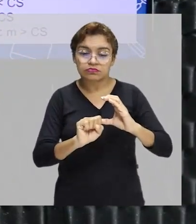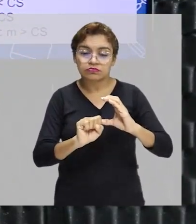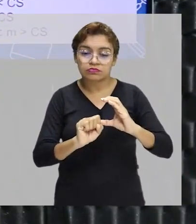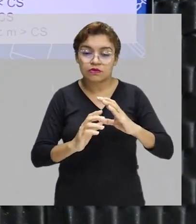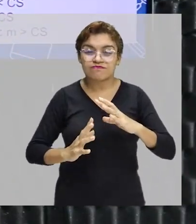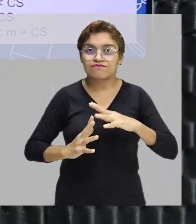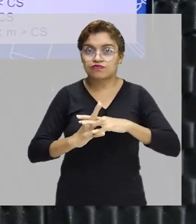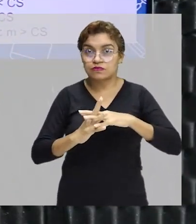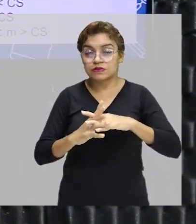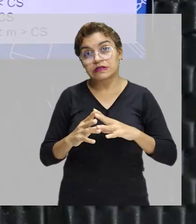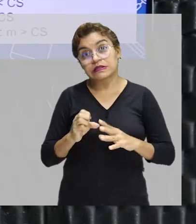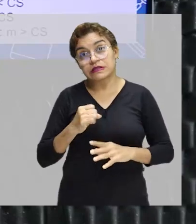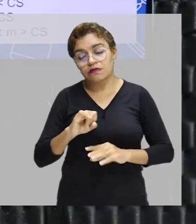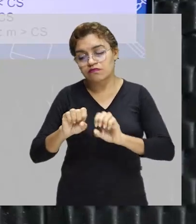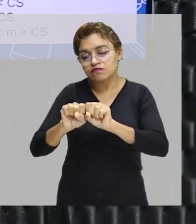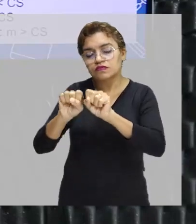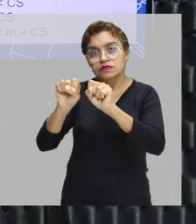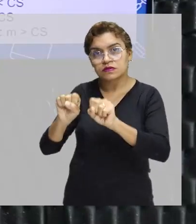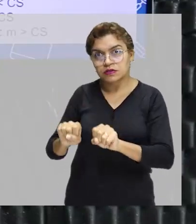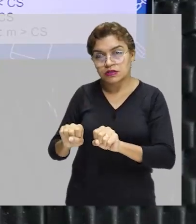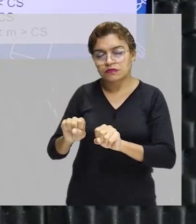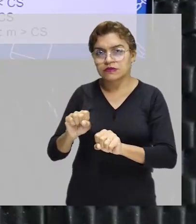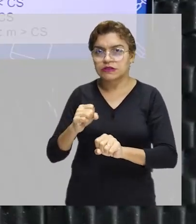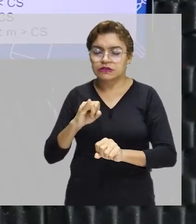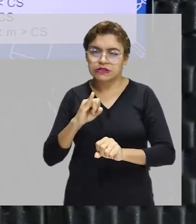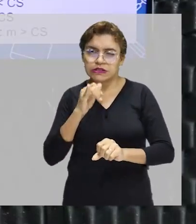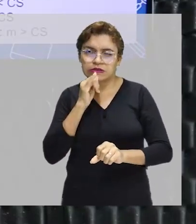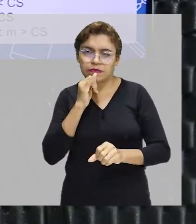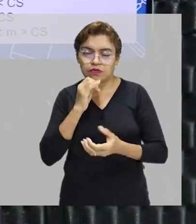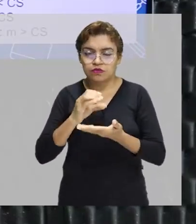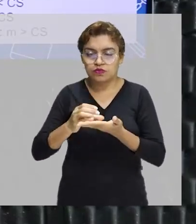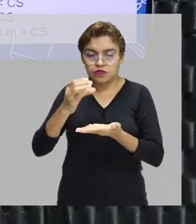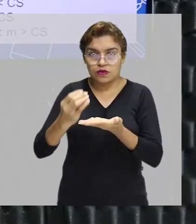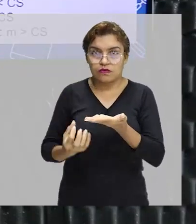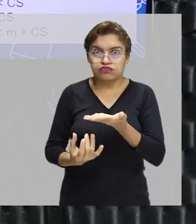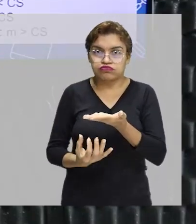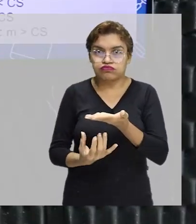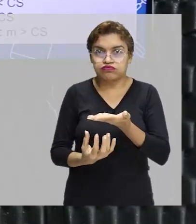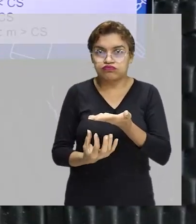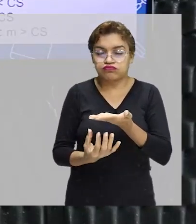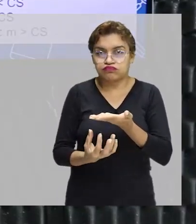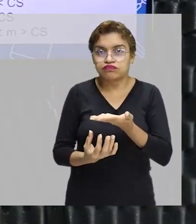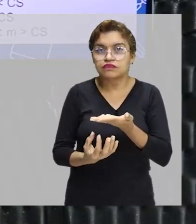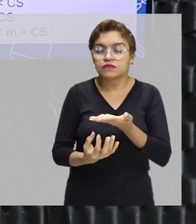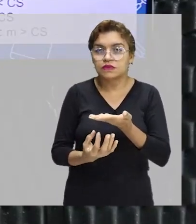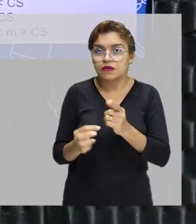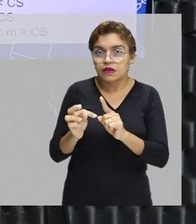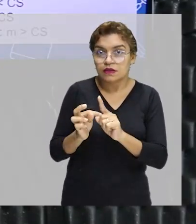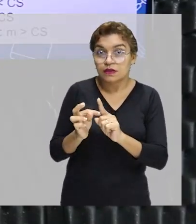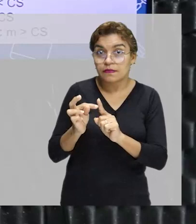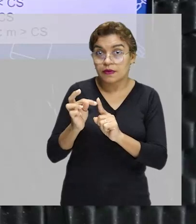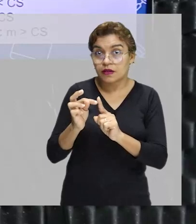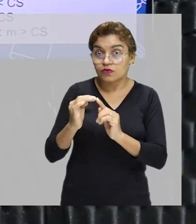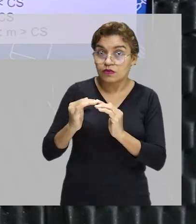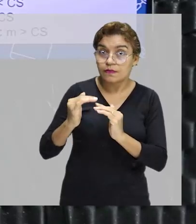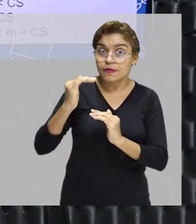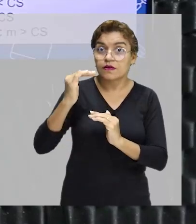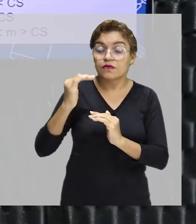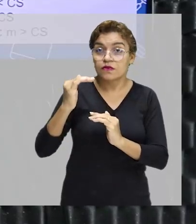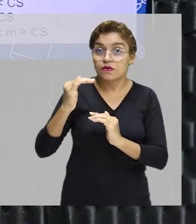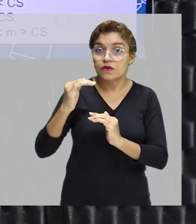a esse sistema, se a gente aquecer, porque normalmente, quanto maior a temperatura, maior